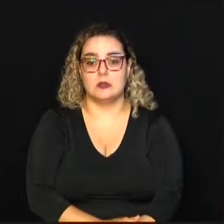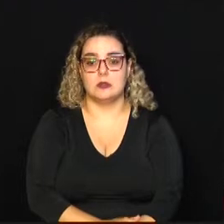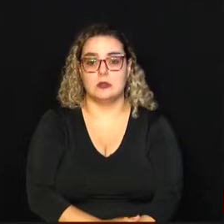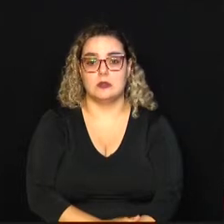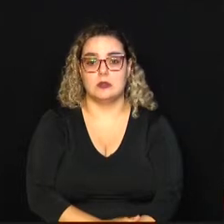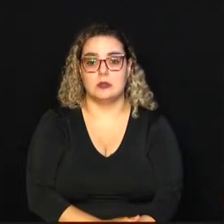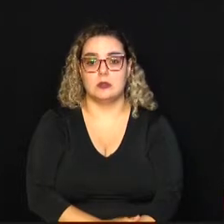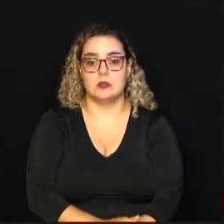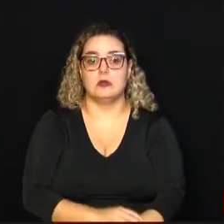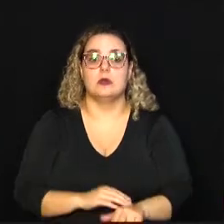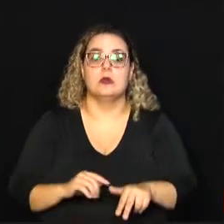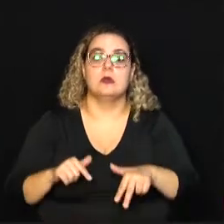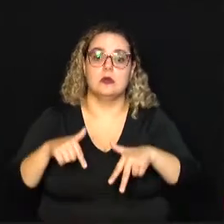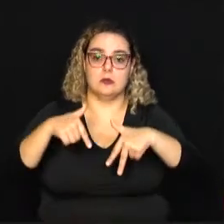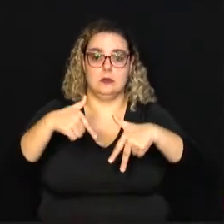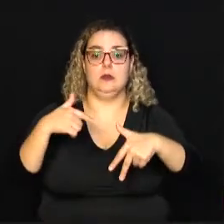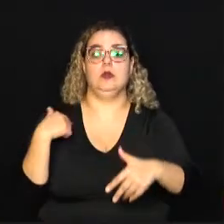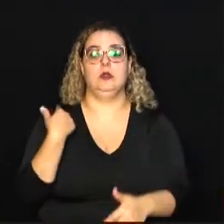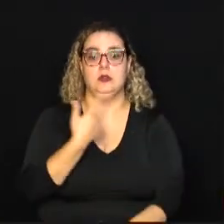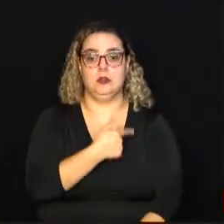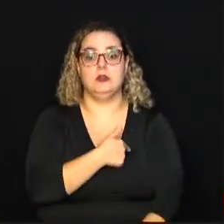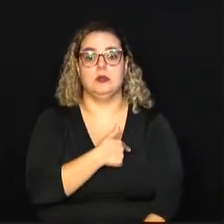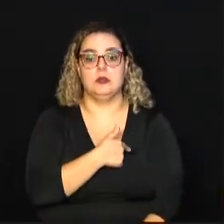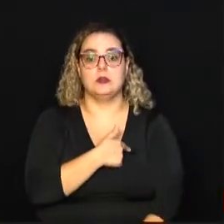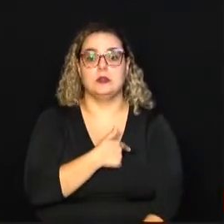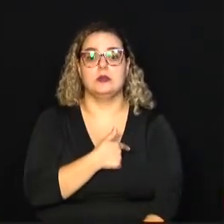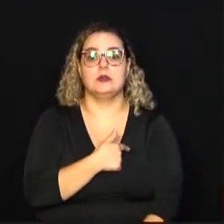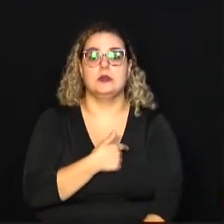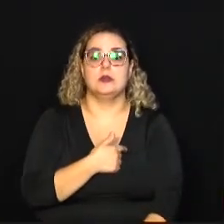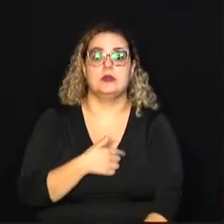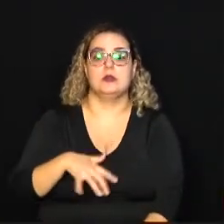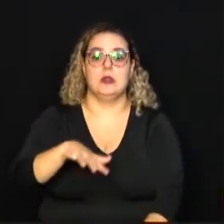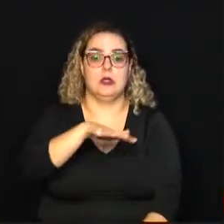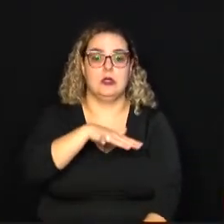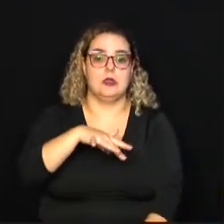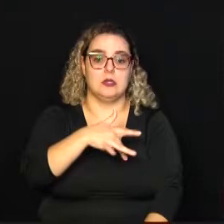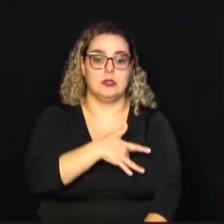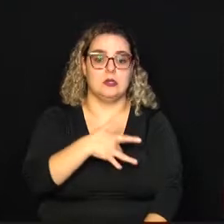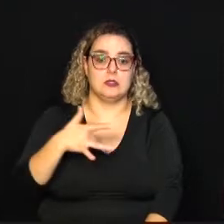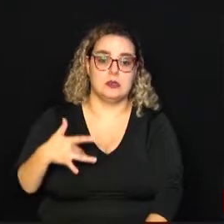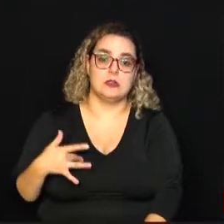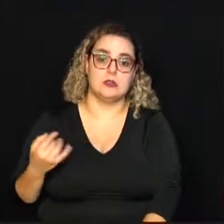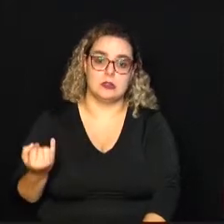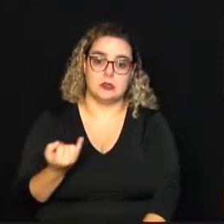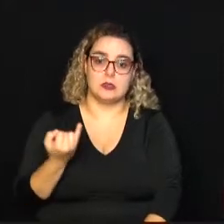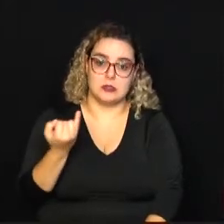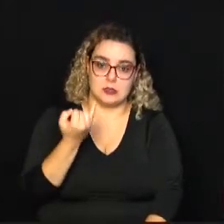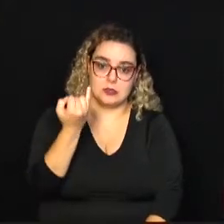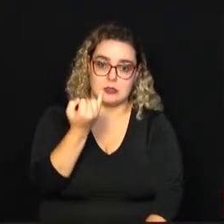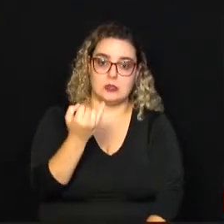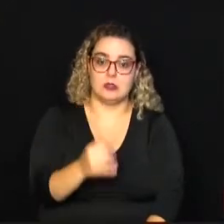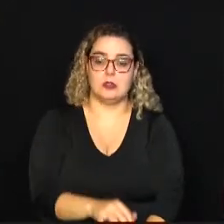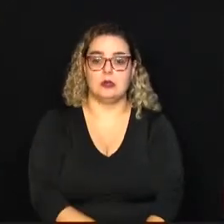é uma militante nossa da pasta da saúde, importante